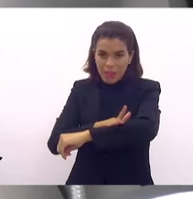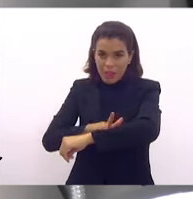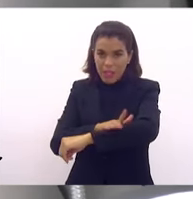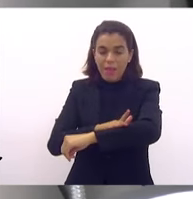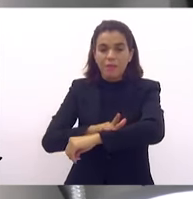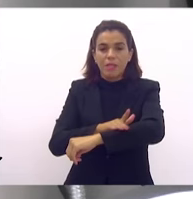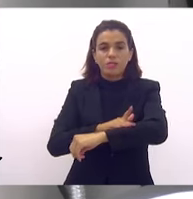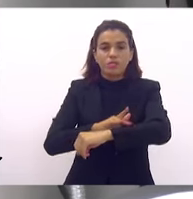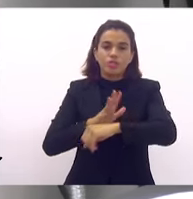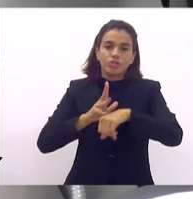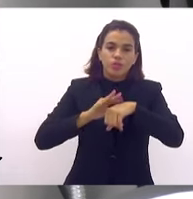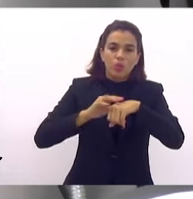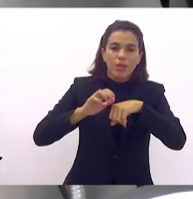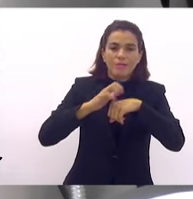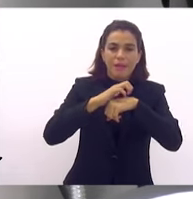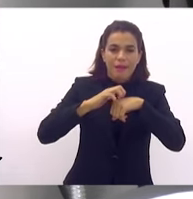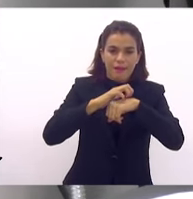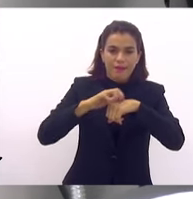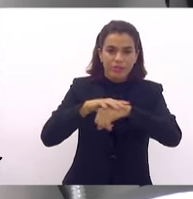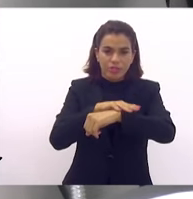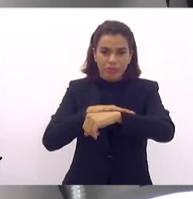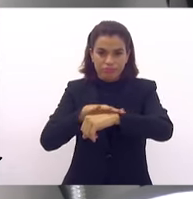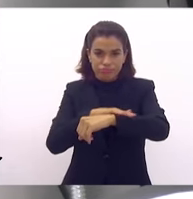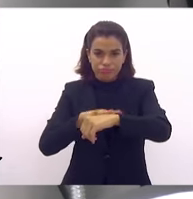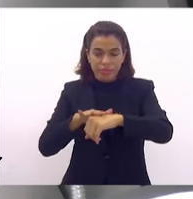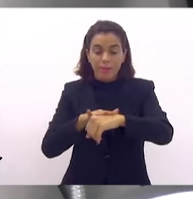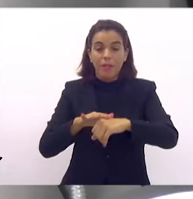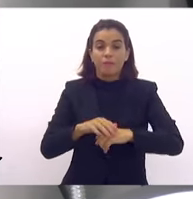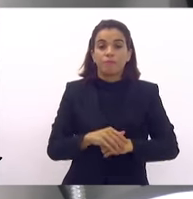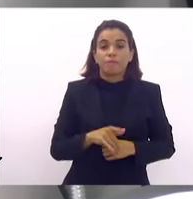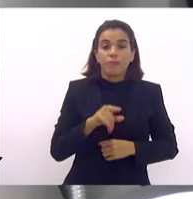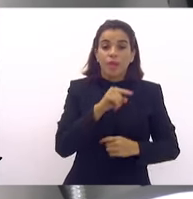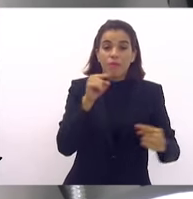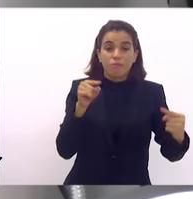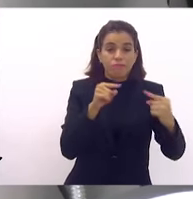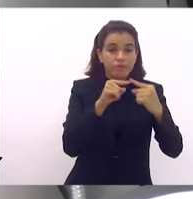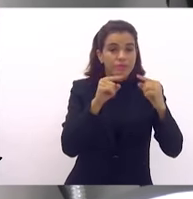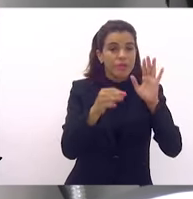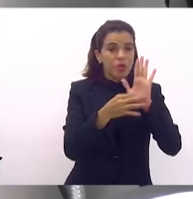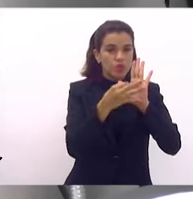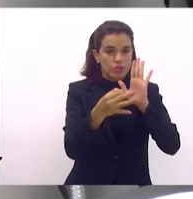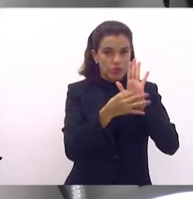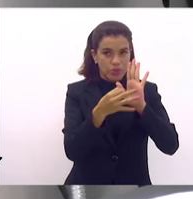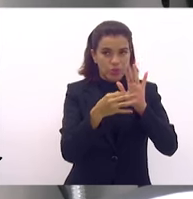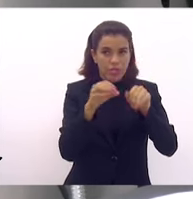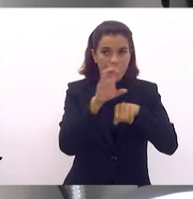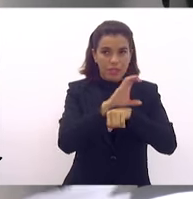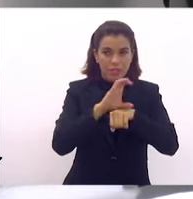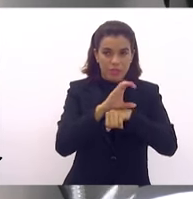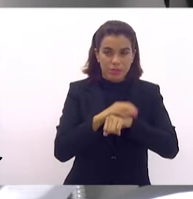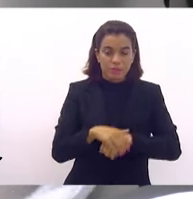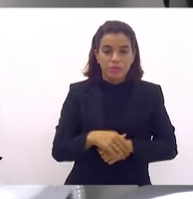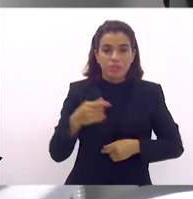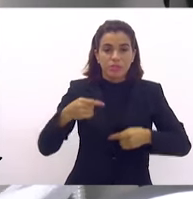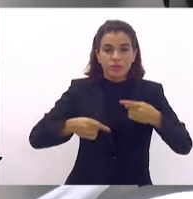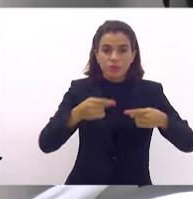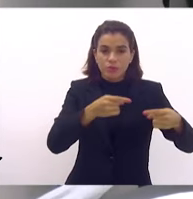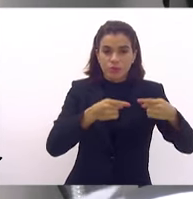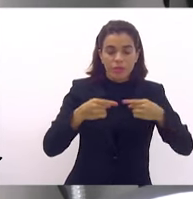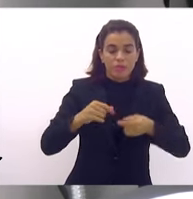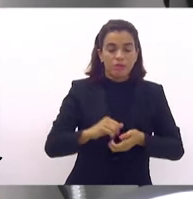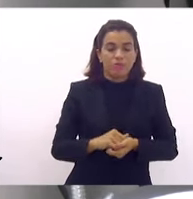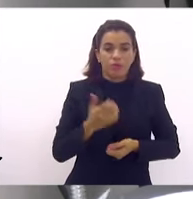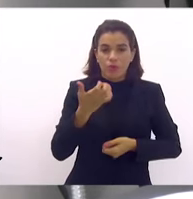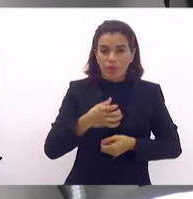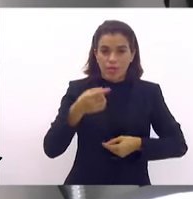saúde do Estado do Rio de Janeiro. Parecer da deputada Verônica Lima foi pela constitucionalidade. Em discussão. Não havendo quem